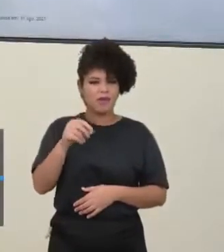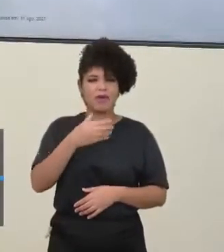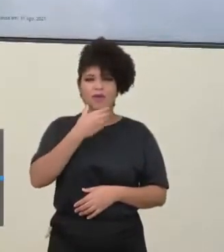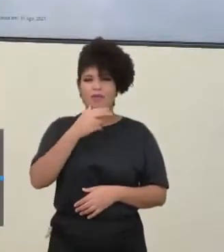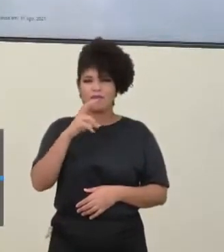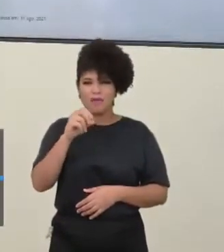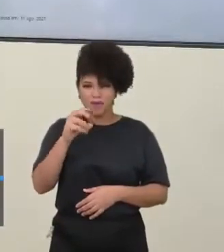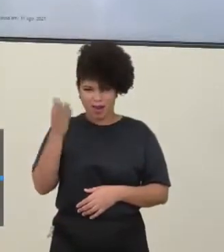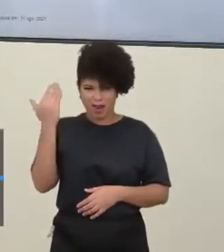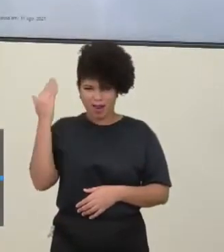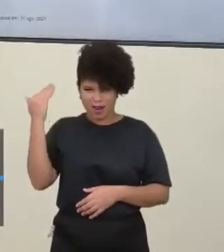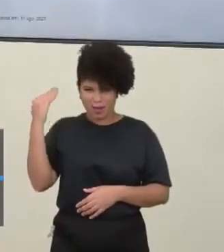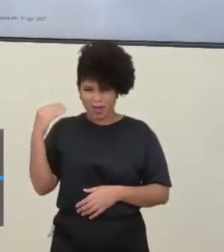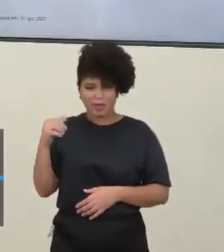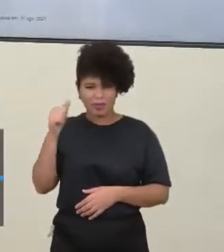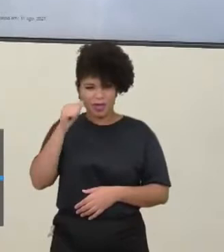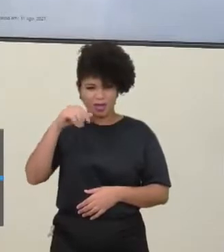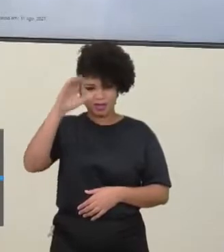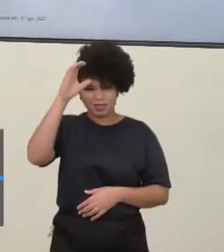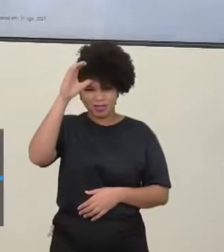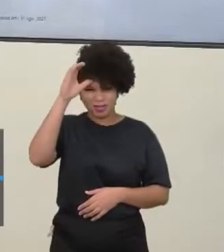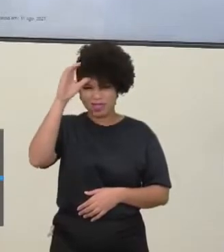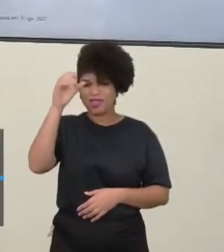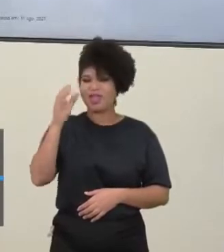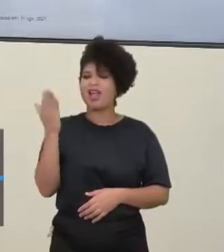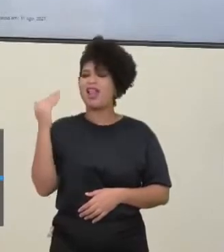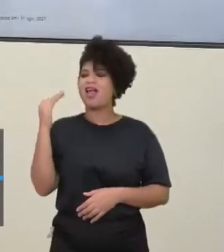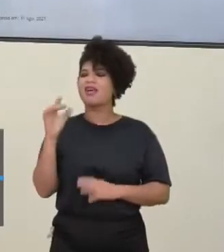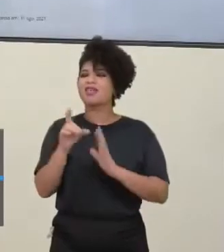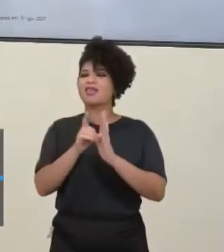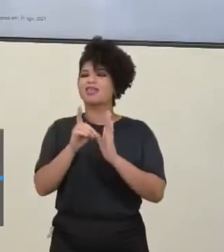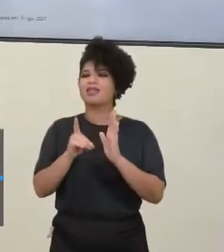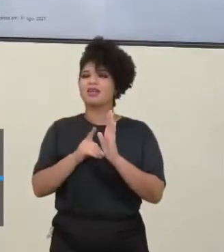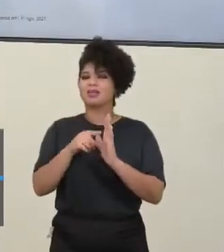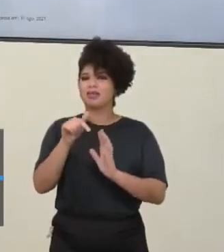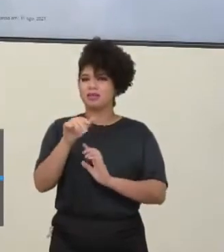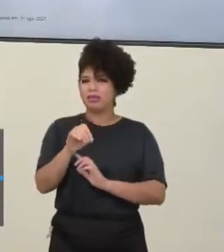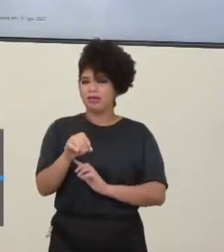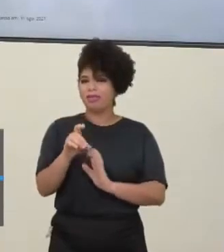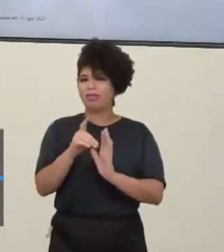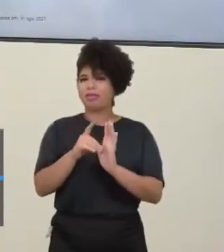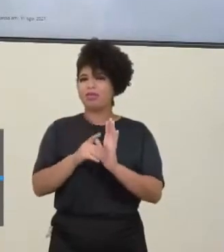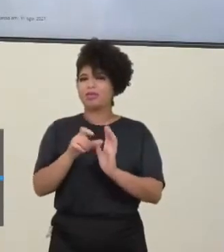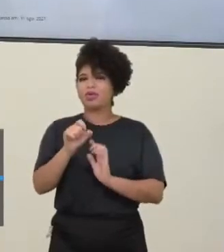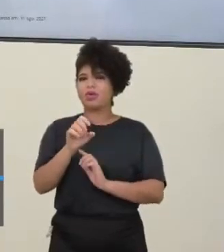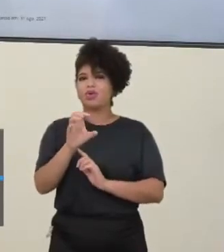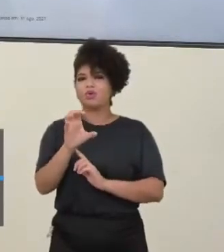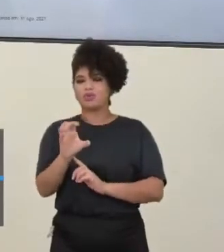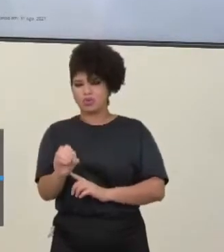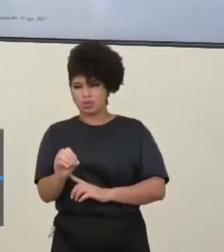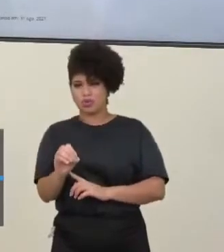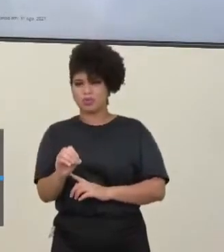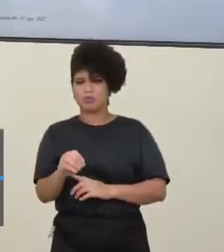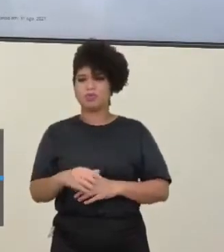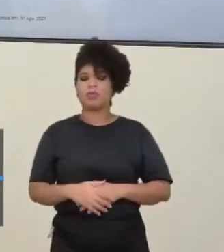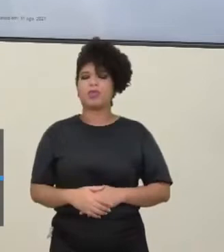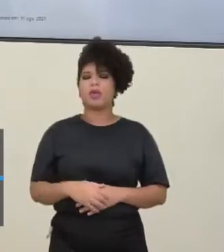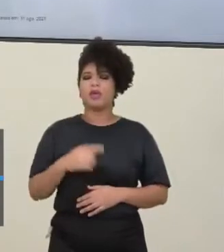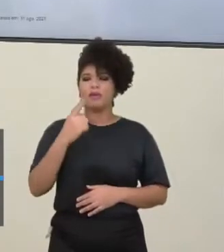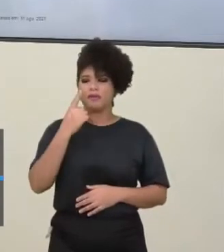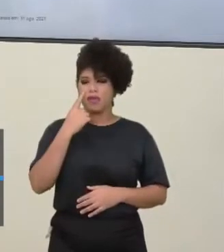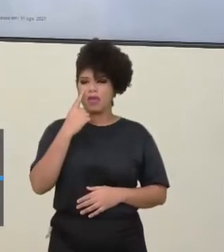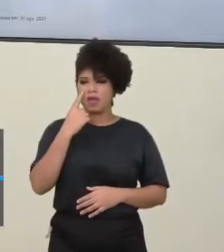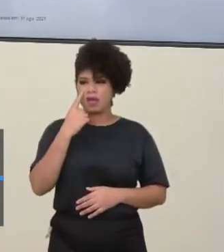né? Das tias mais velhas, né, da década de 70, 80, era muito comum os bailes, né, os conjuntos